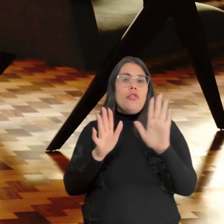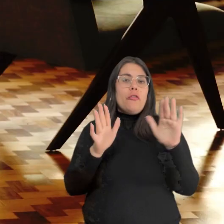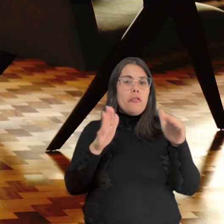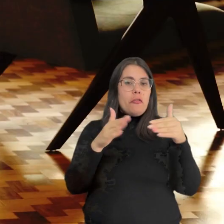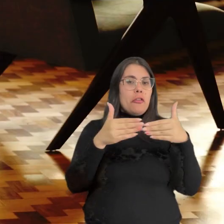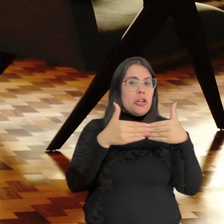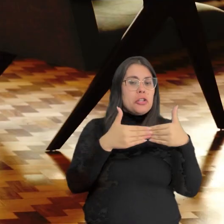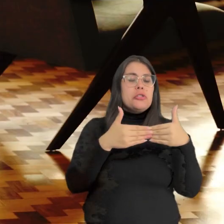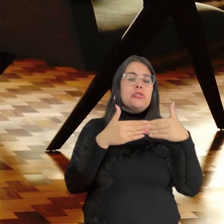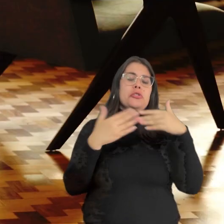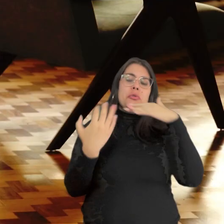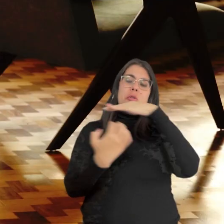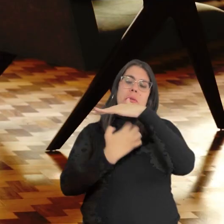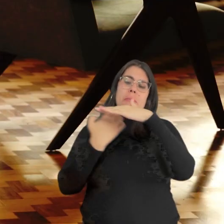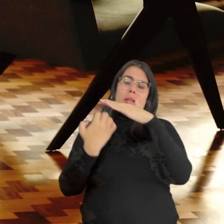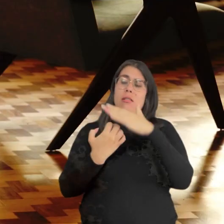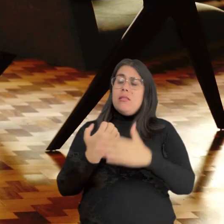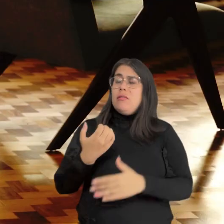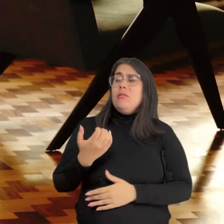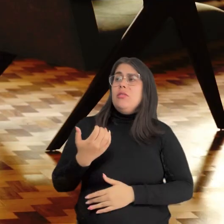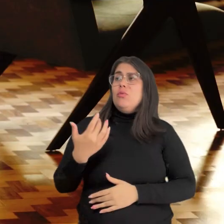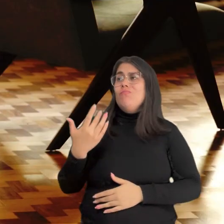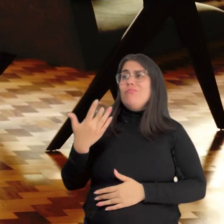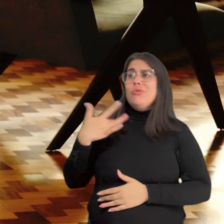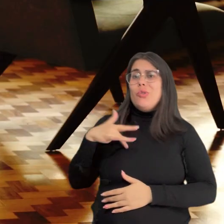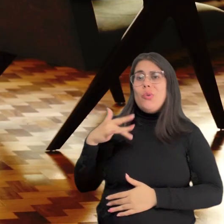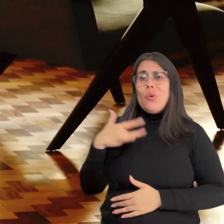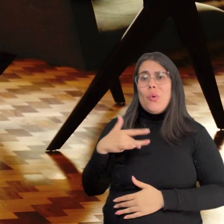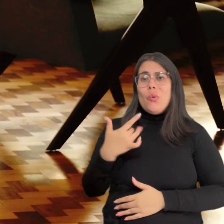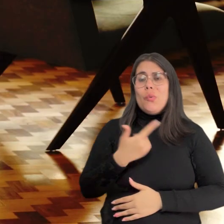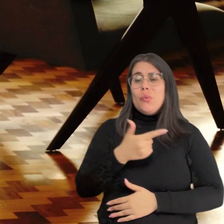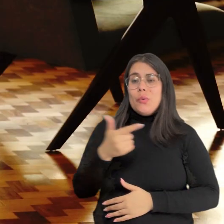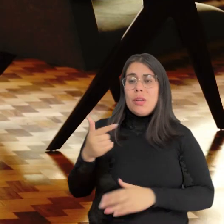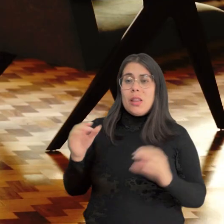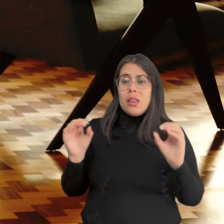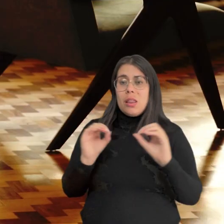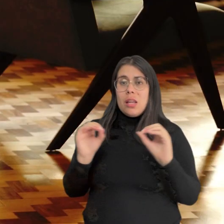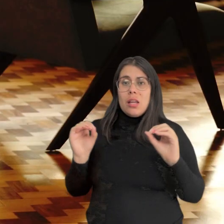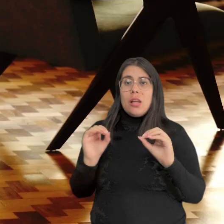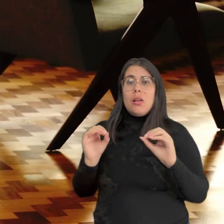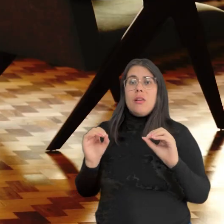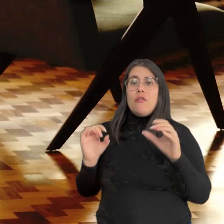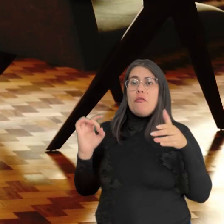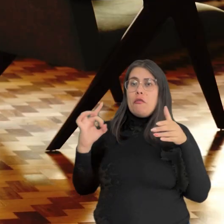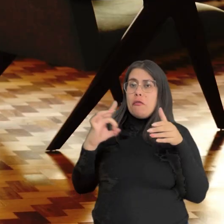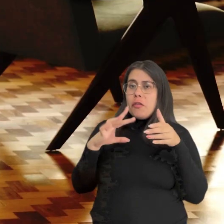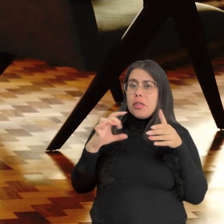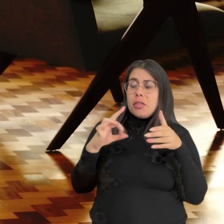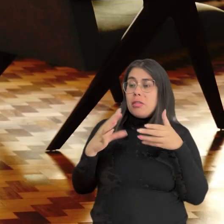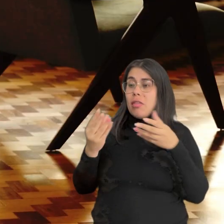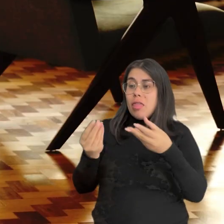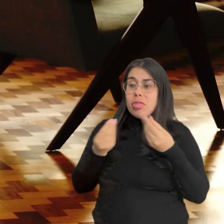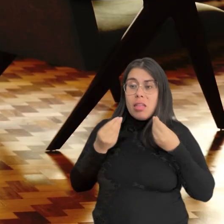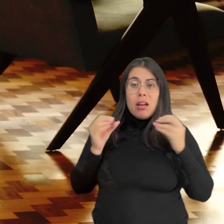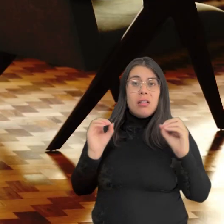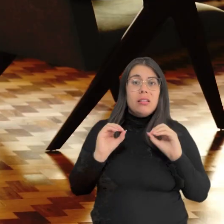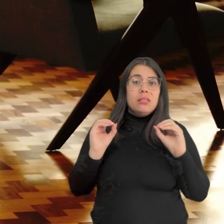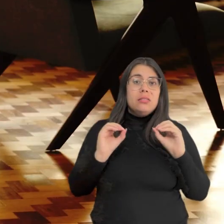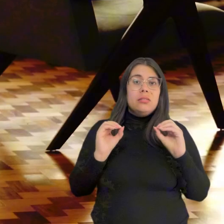tem nada para fornecer, não tinha nenhuma pastilha de vidro para fornecer para repor o que tinha lá. E sabe o que eu